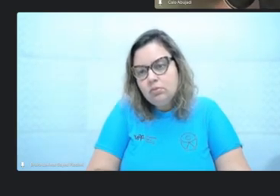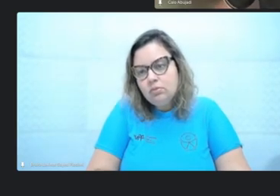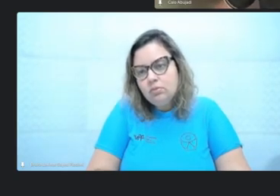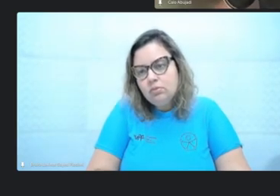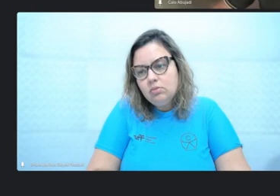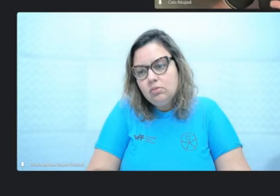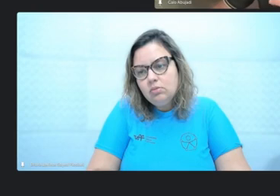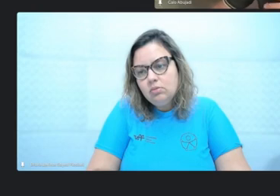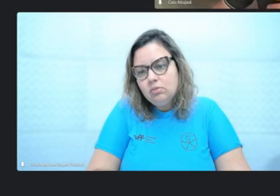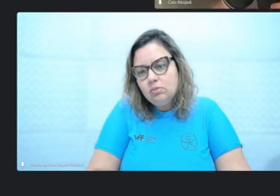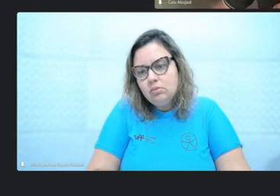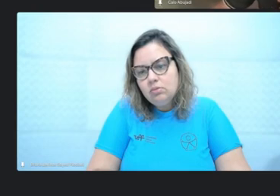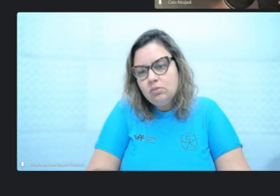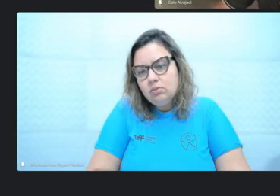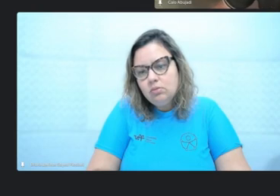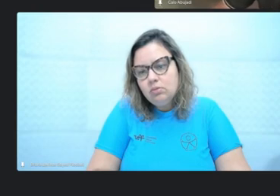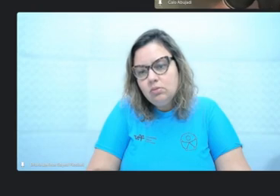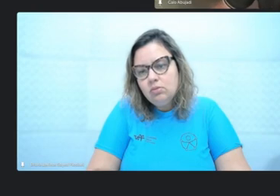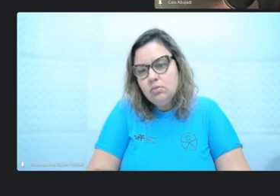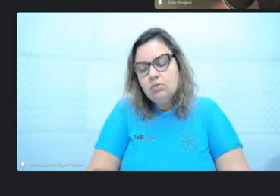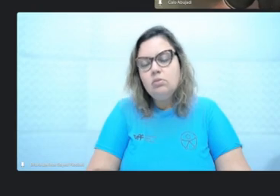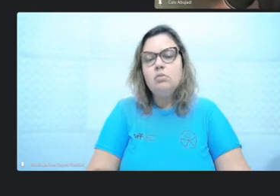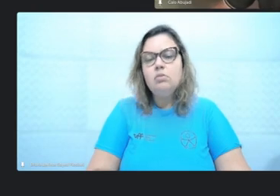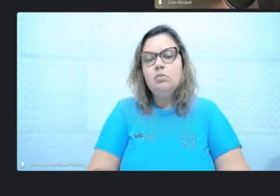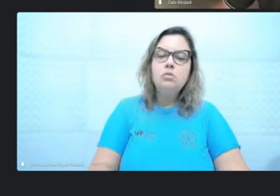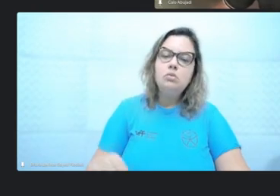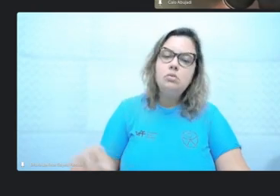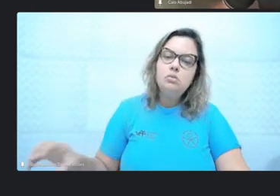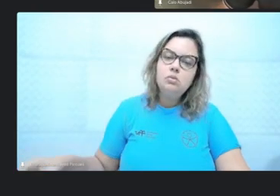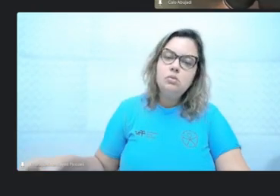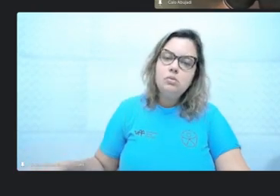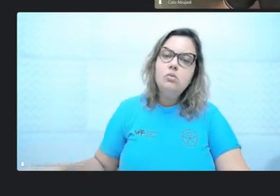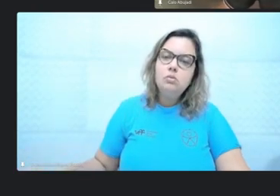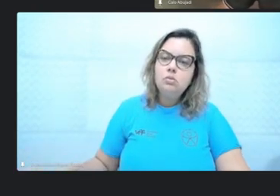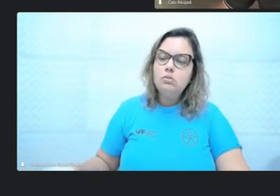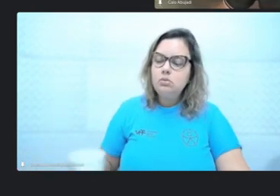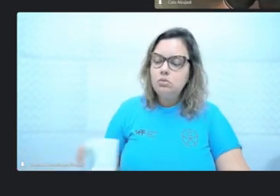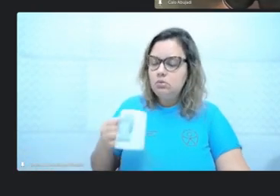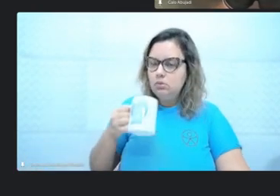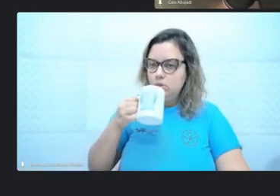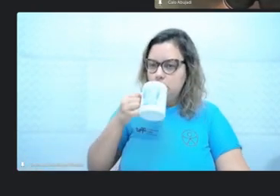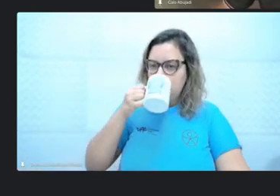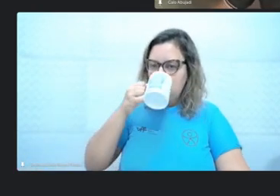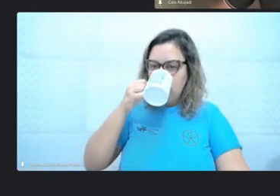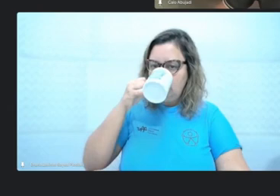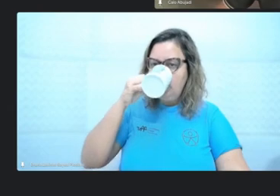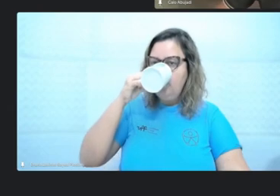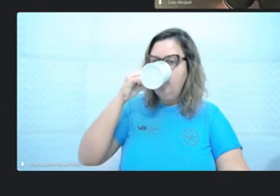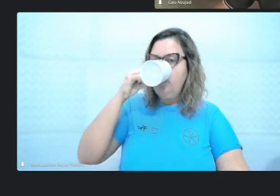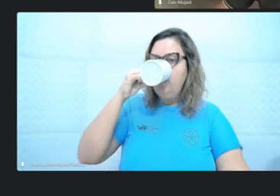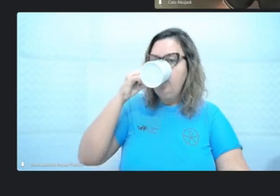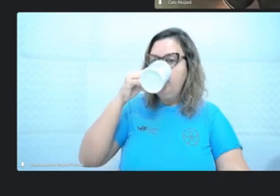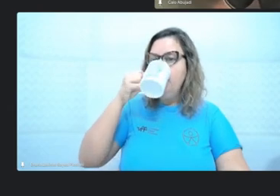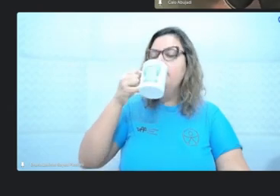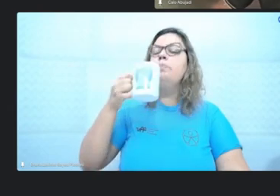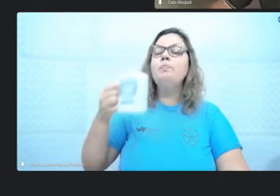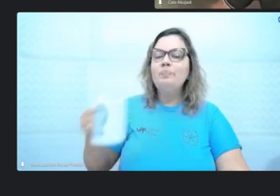se desesperar com aquilo que a gente tem ou com aquilo que a gente não tem. A gente tem que pegar aquilo que a gente tem e enriquecer.